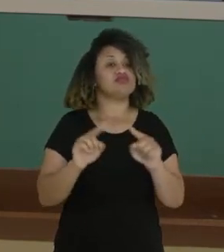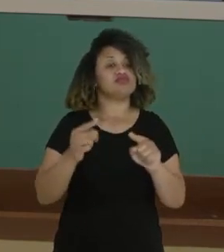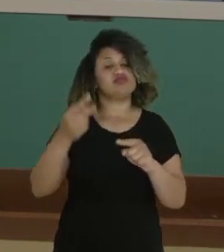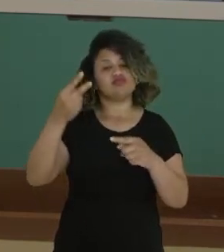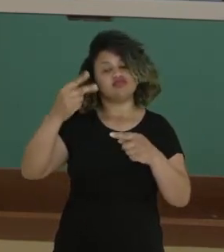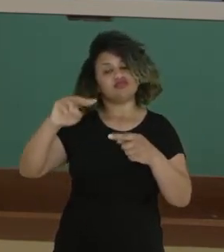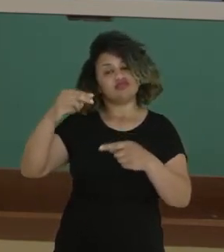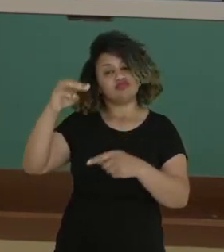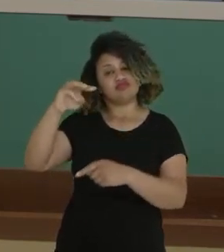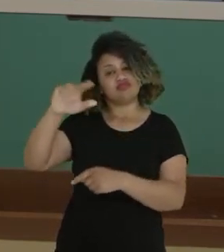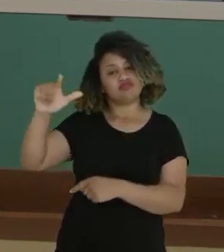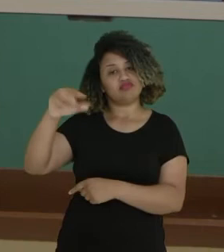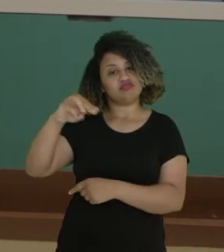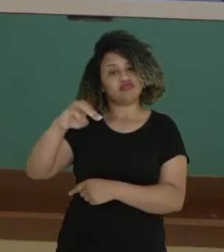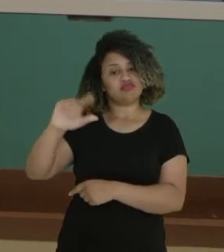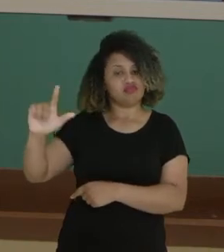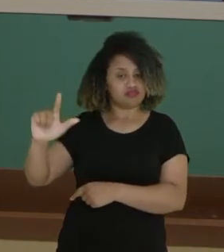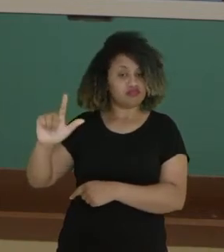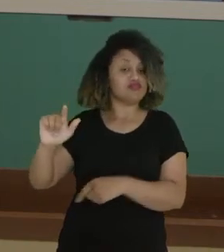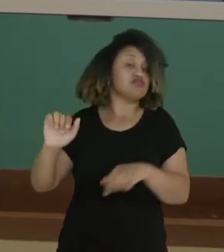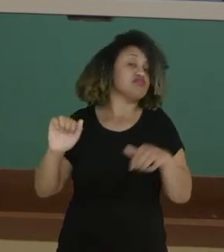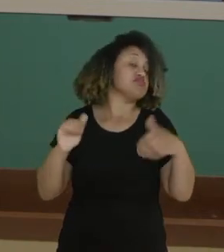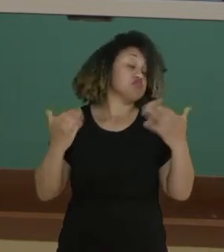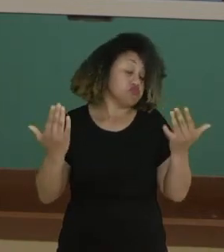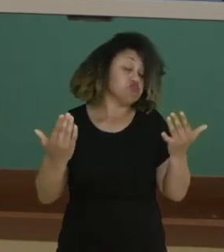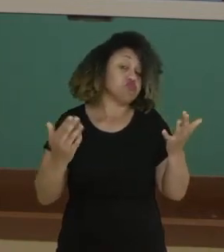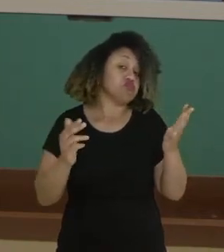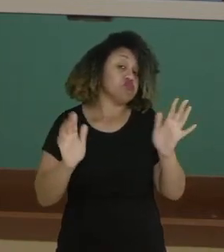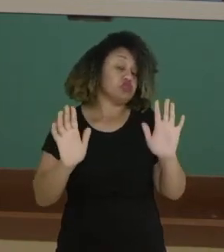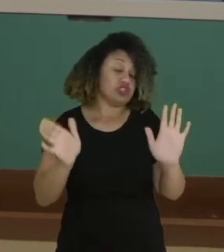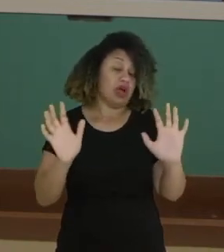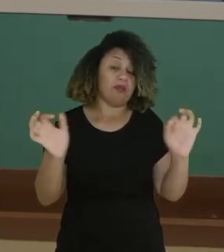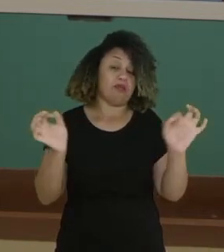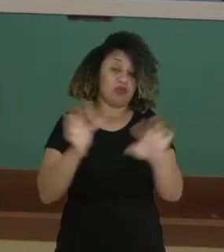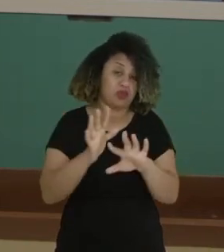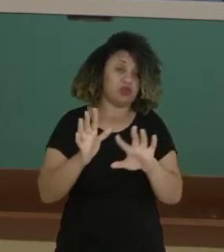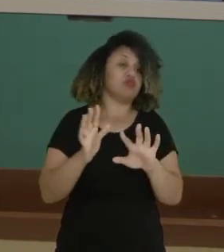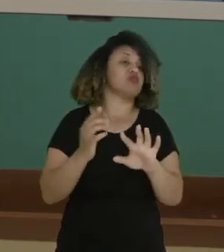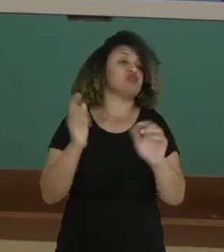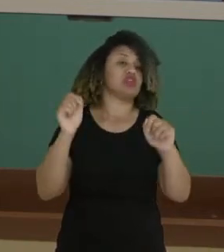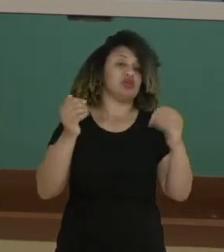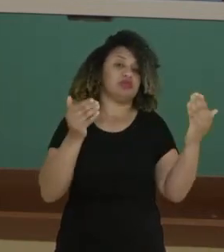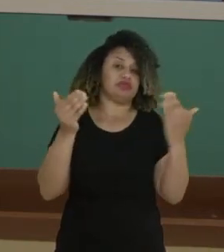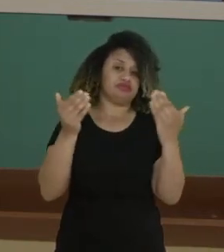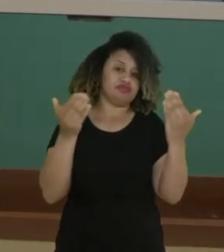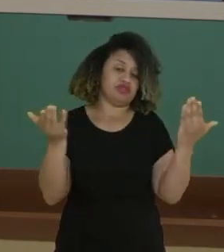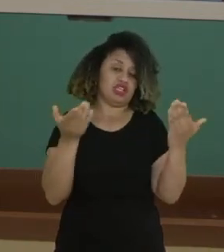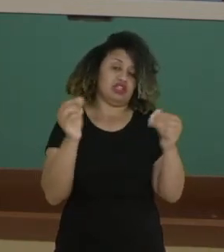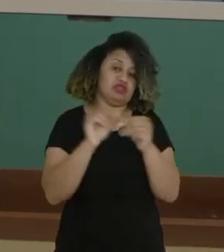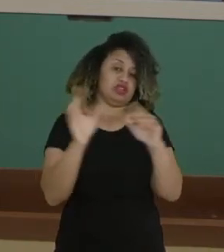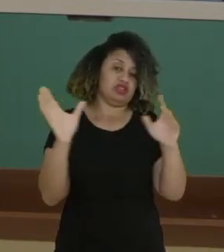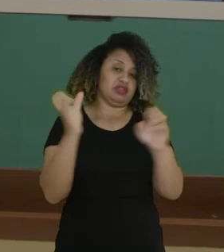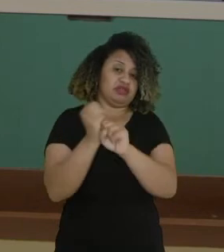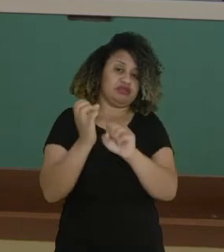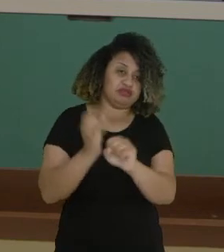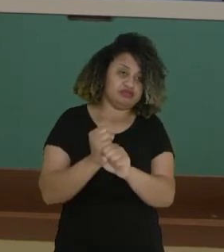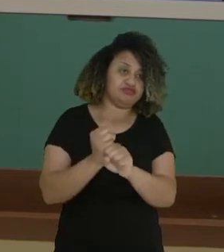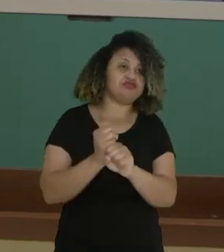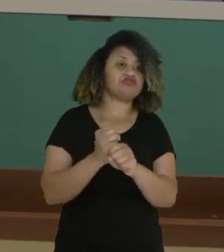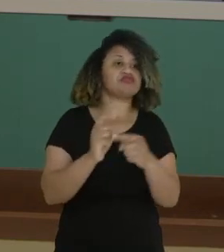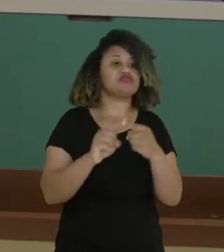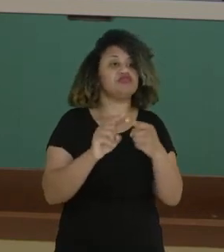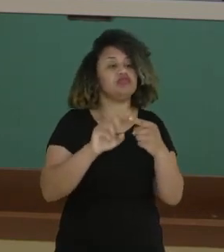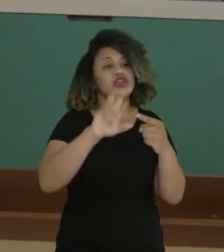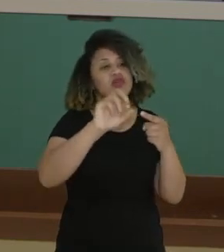em mililitros, então por essa já passou, né? Deu certo. Então vamos fazer as contas, né? 50% de